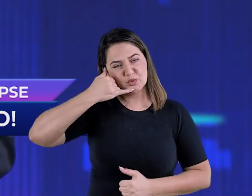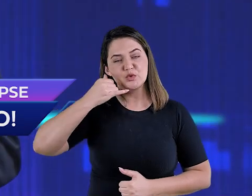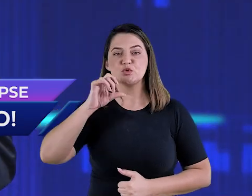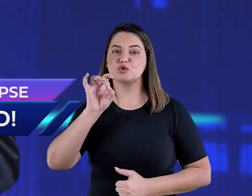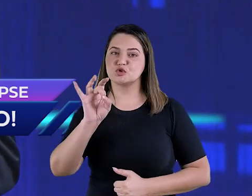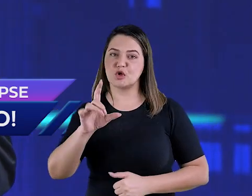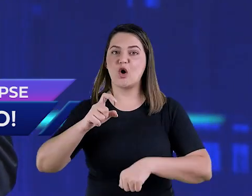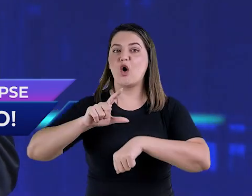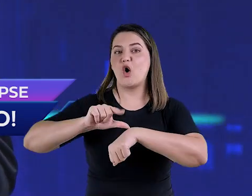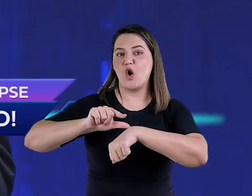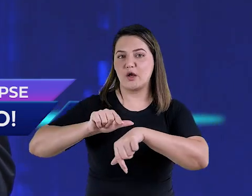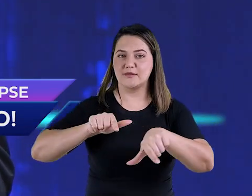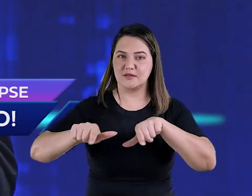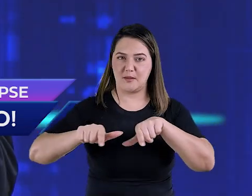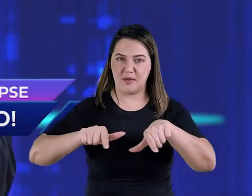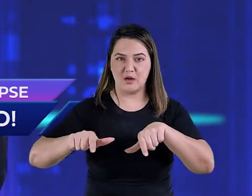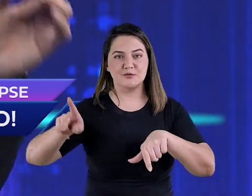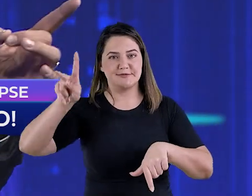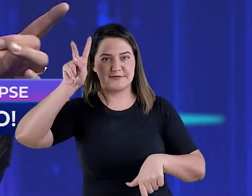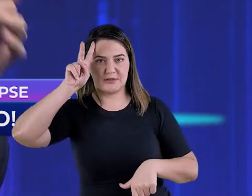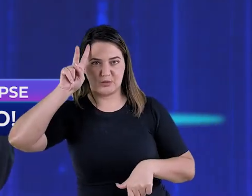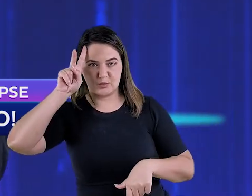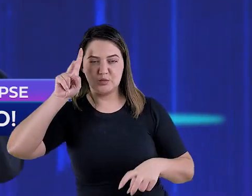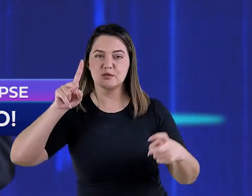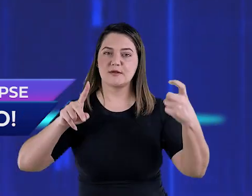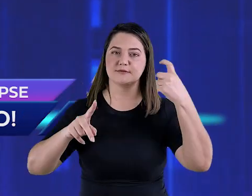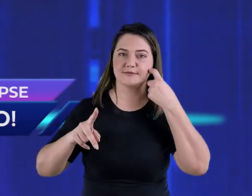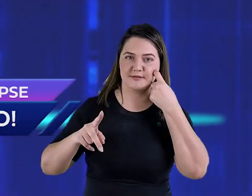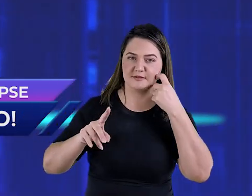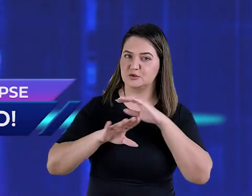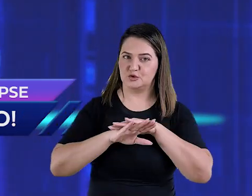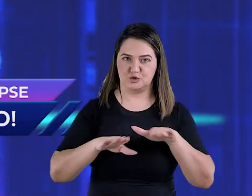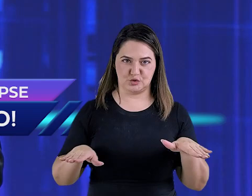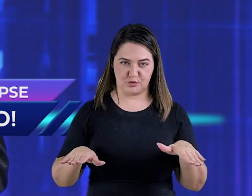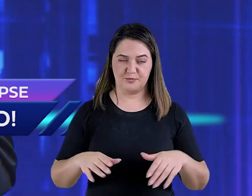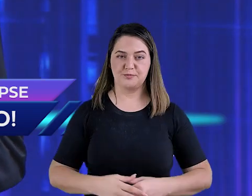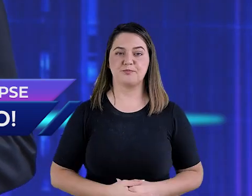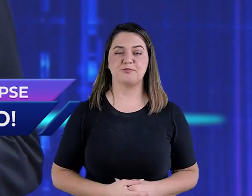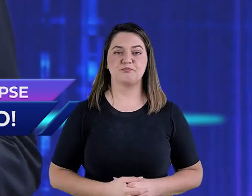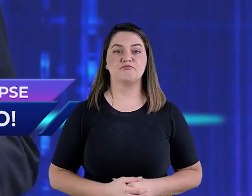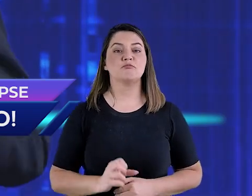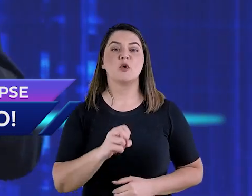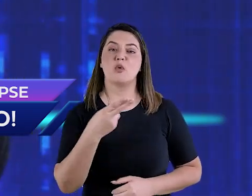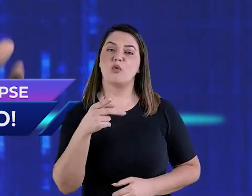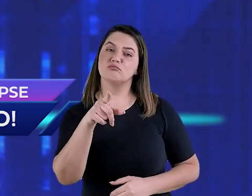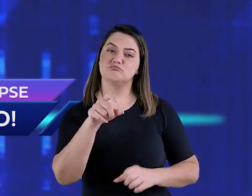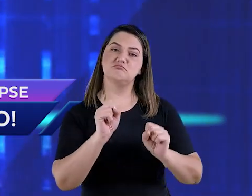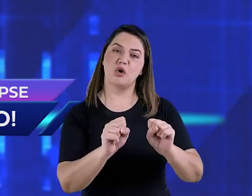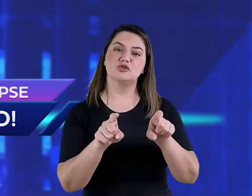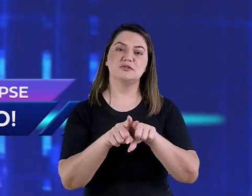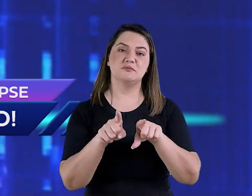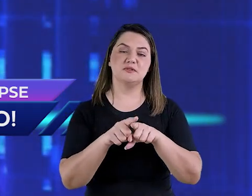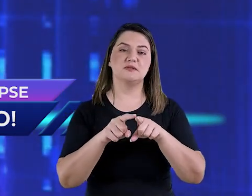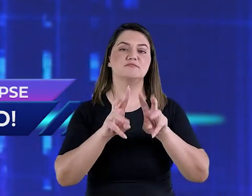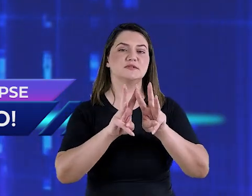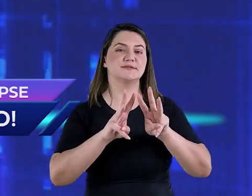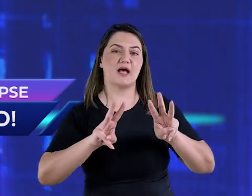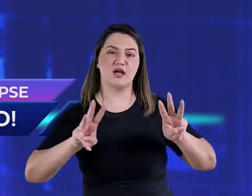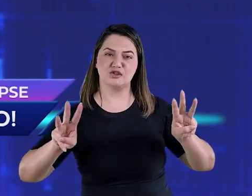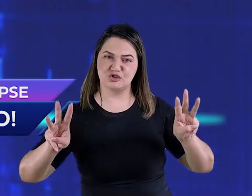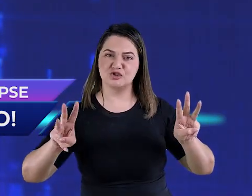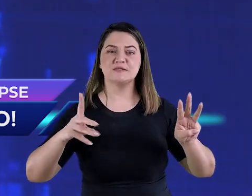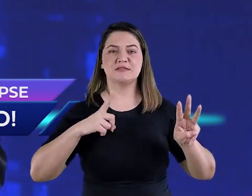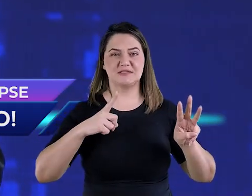segunda a sexta-feira no horário comercial, que é o 12 21 27 31 21. Ou você pode ir para o nosso